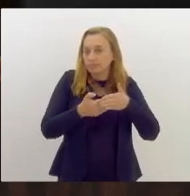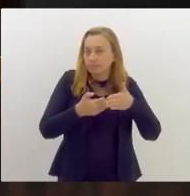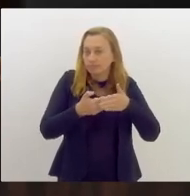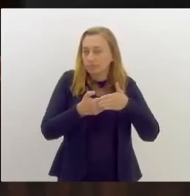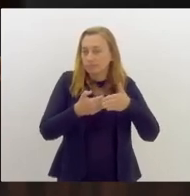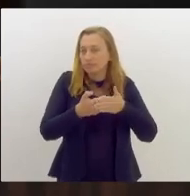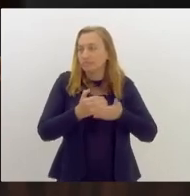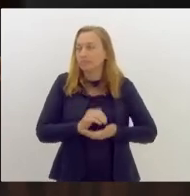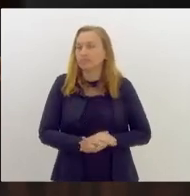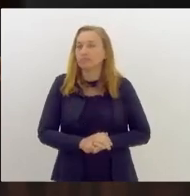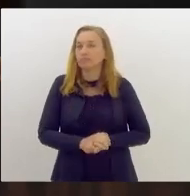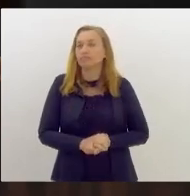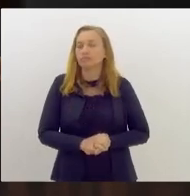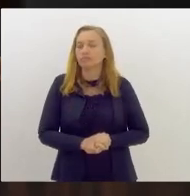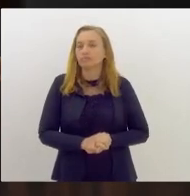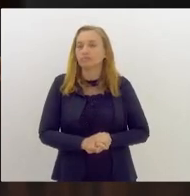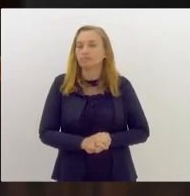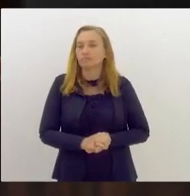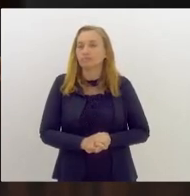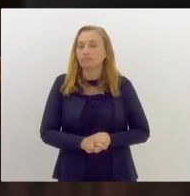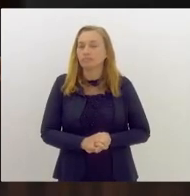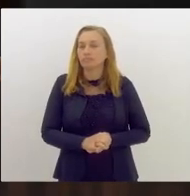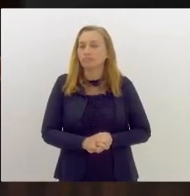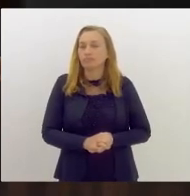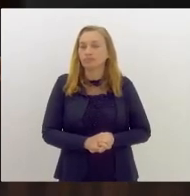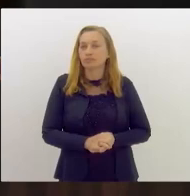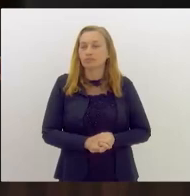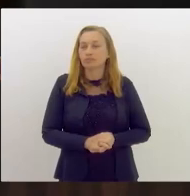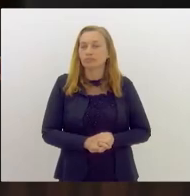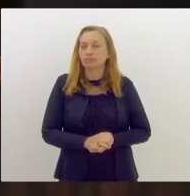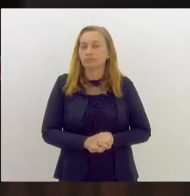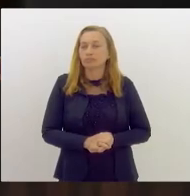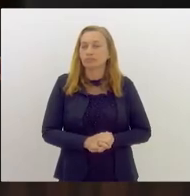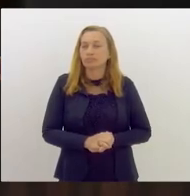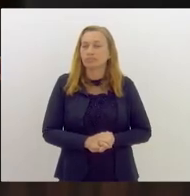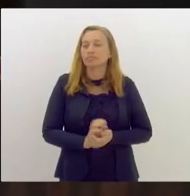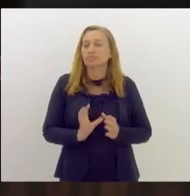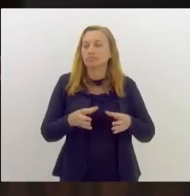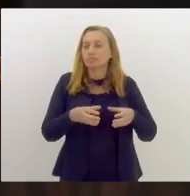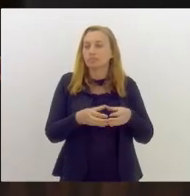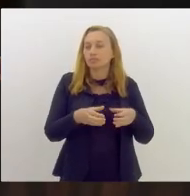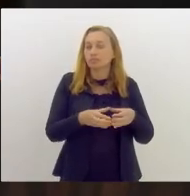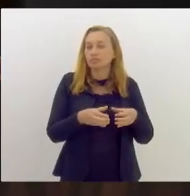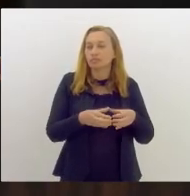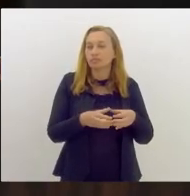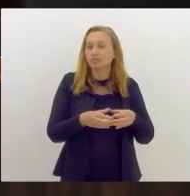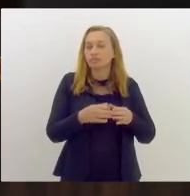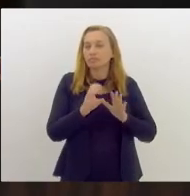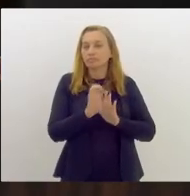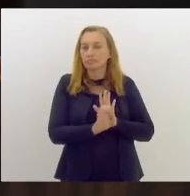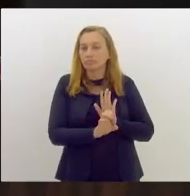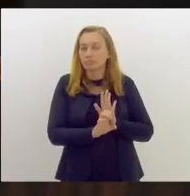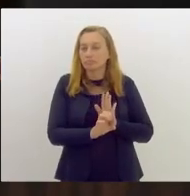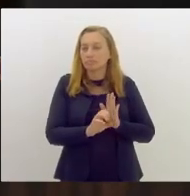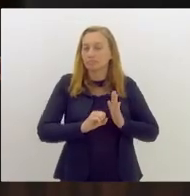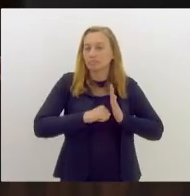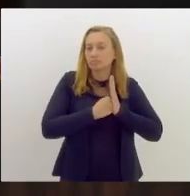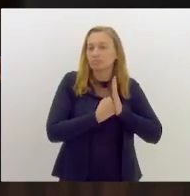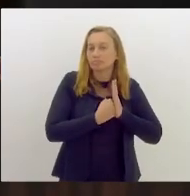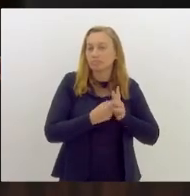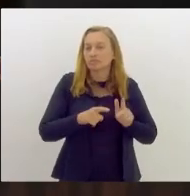niefield comunication e constela parecer da comissão de minhas con pela manutenção